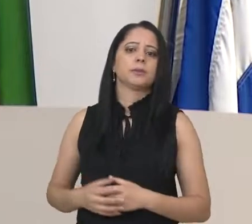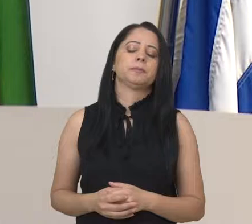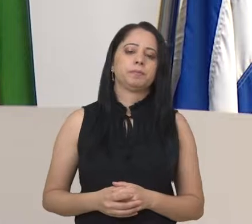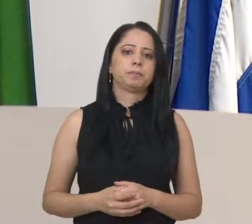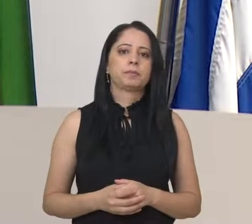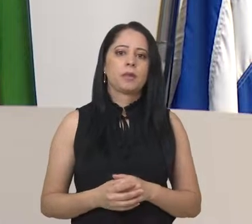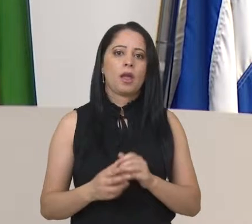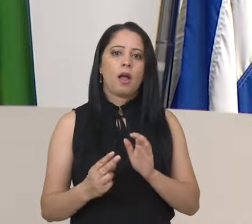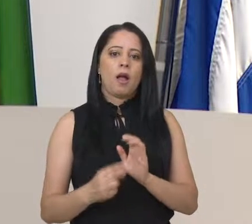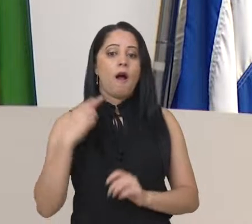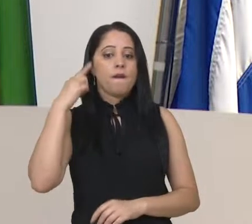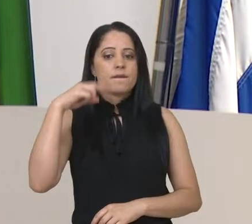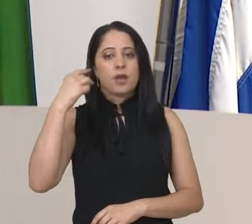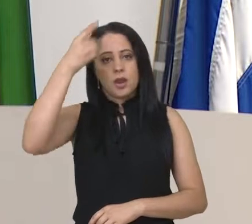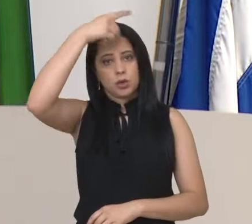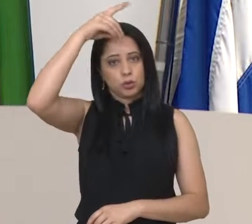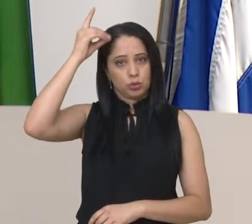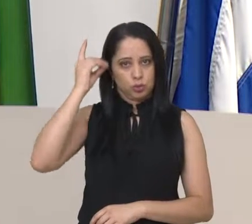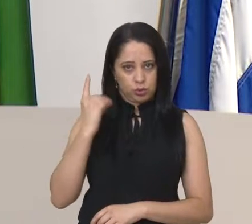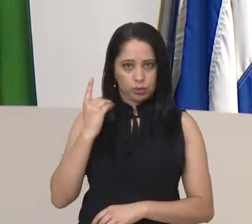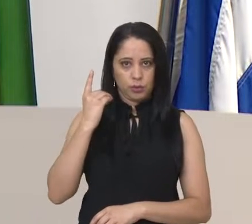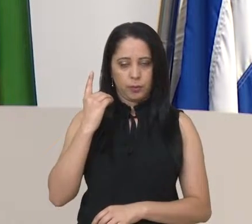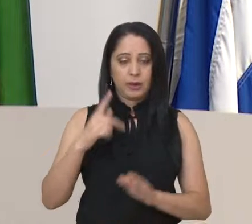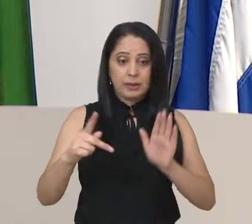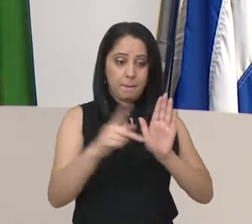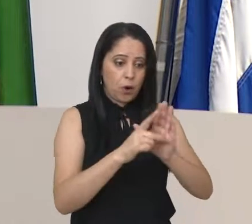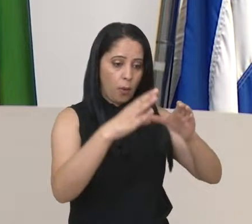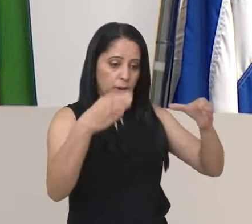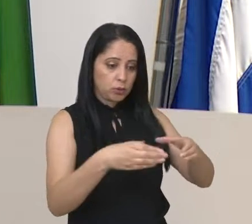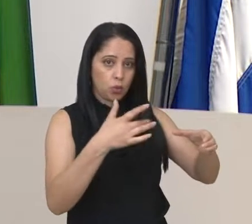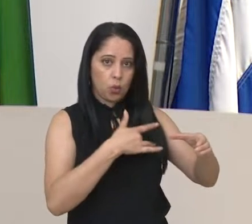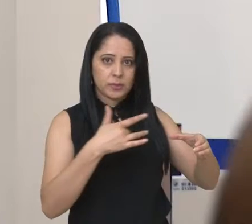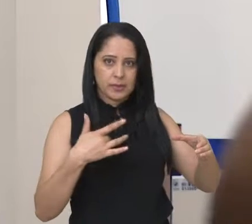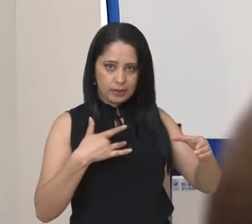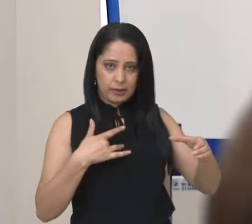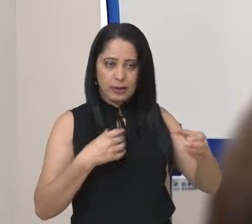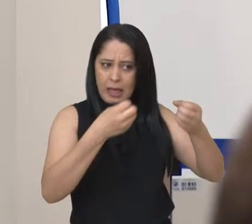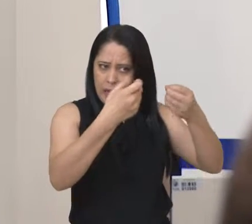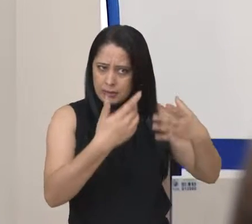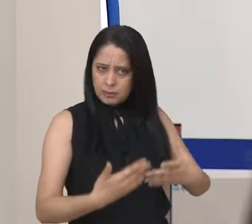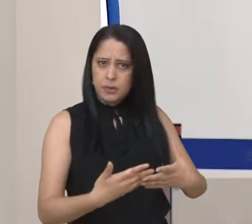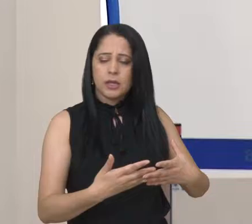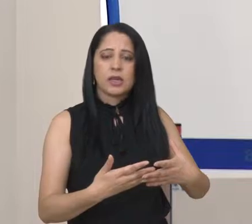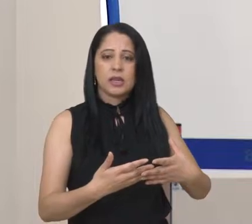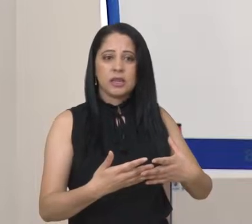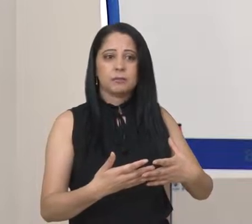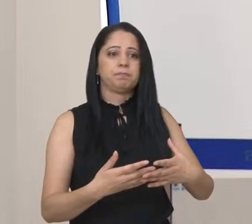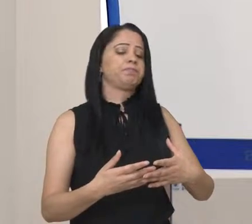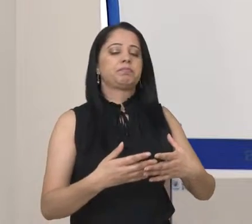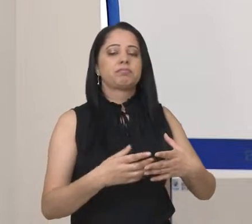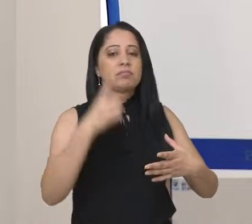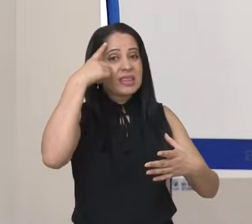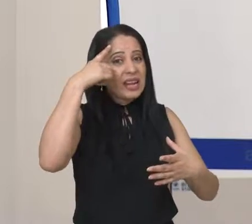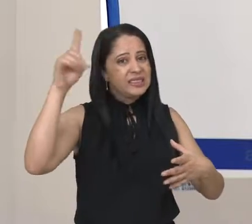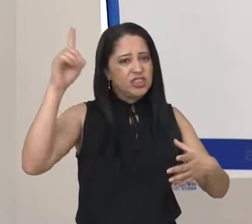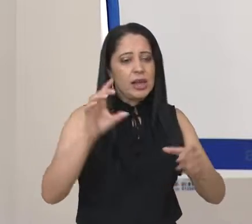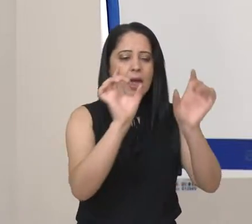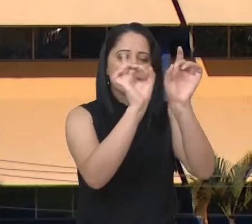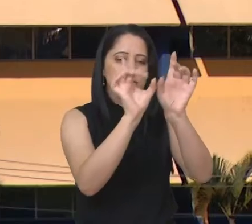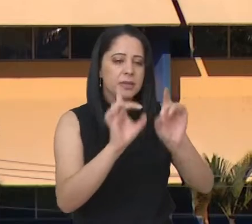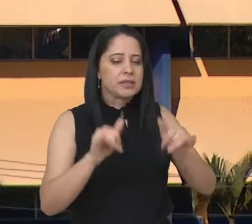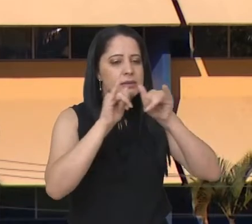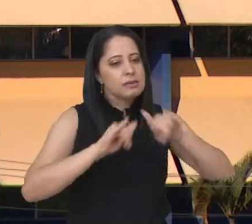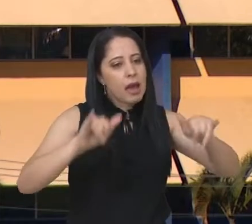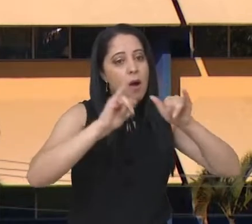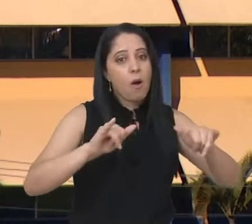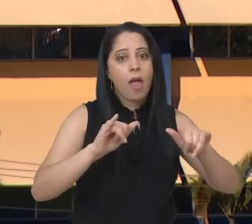Para a vereadora Dulce Rita, relatora da Comissão de Saúde da Câmara, as datas comemorativas ajudam na conscientização,